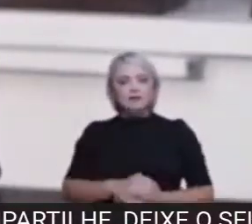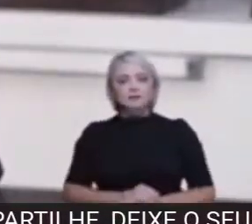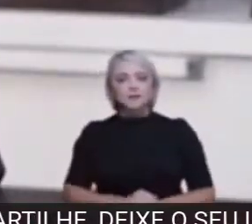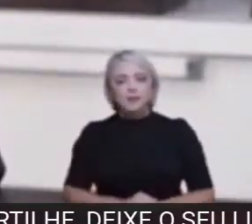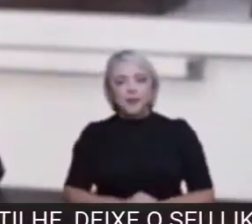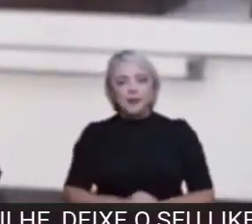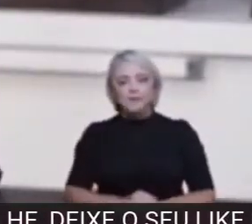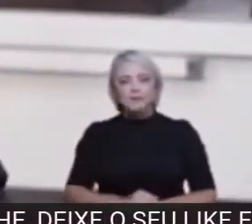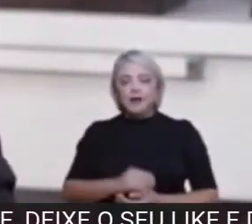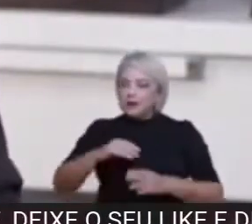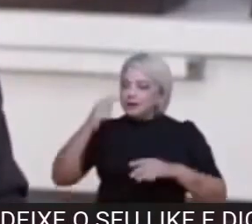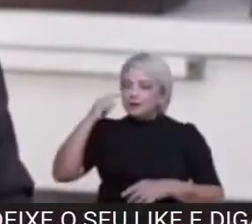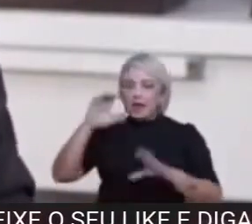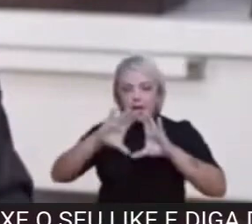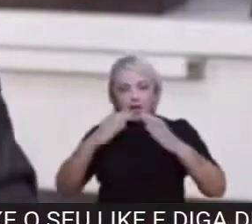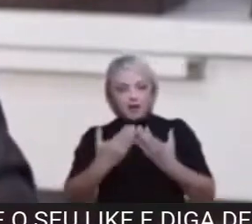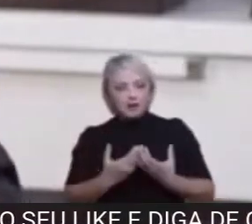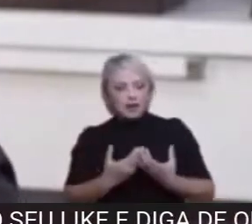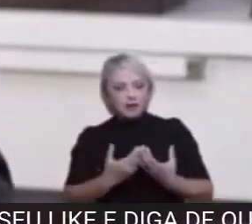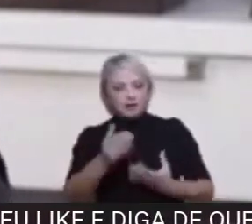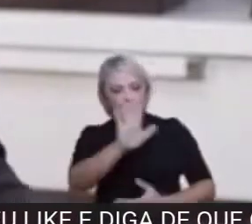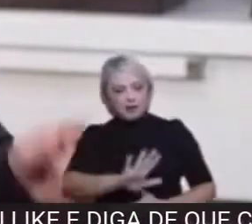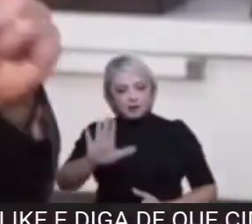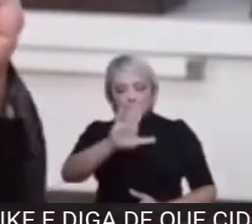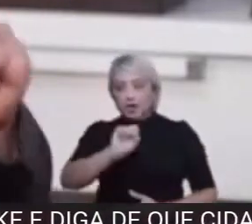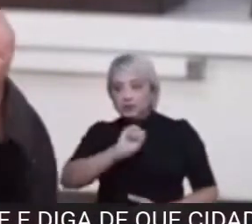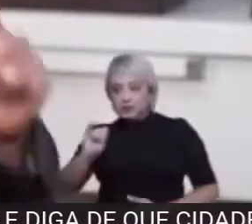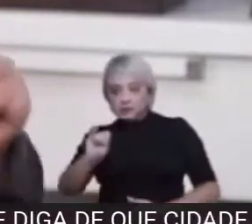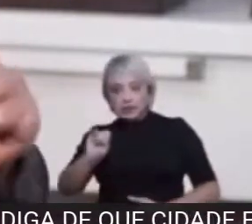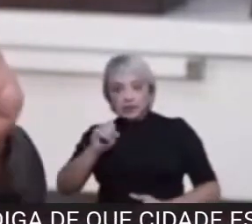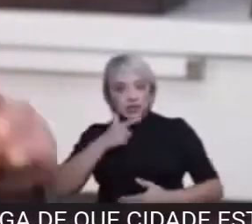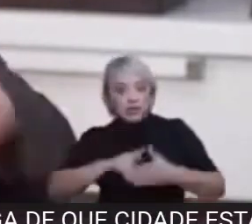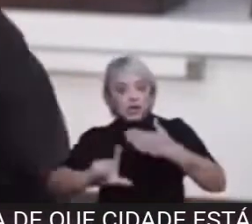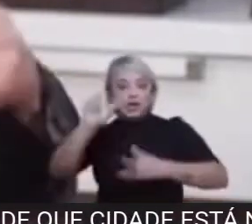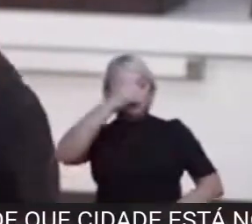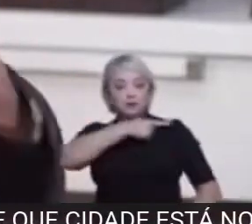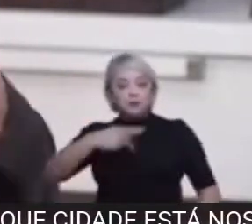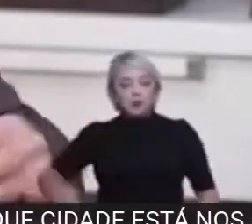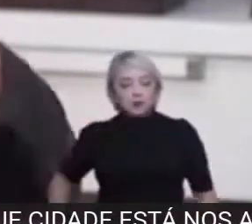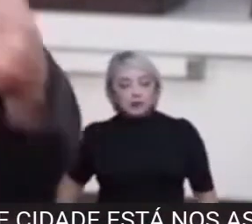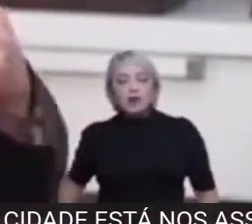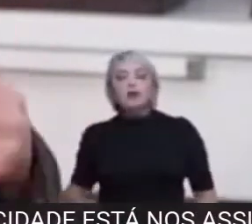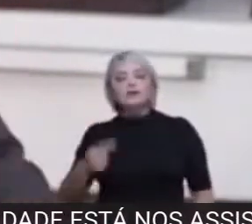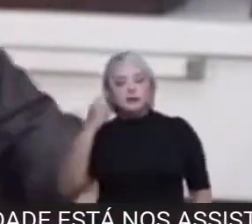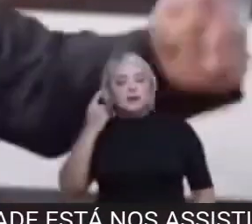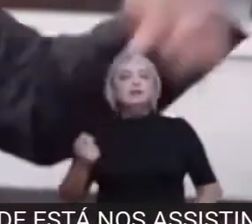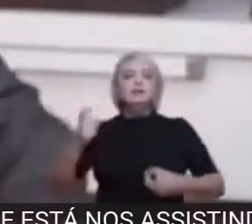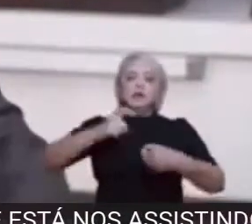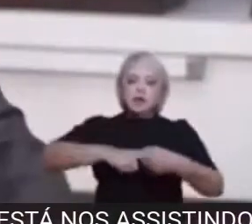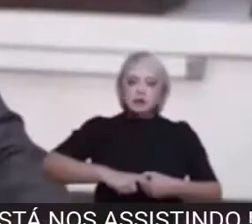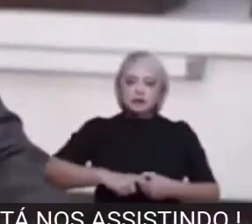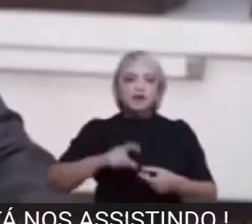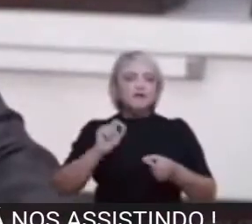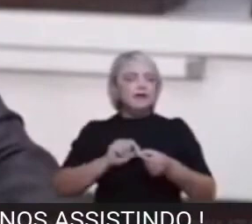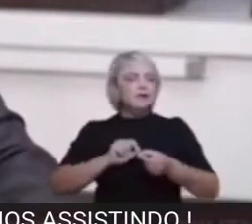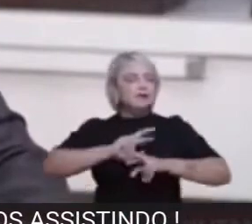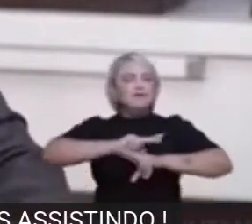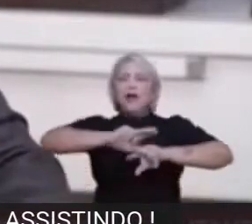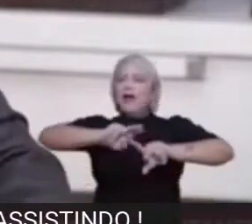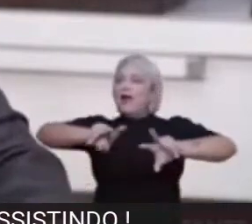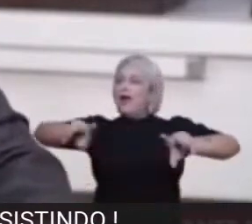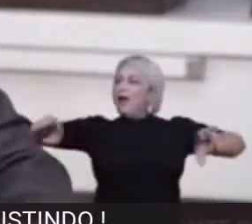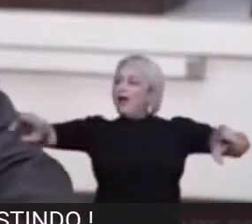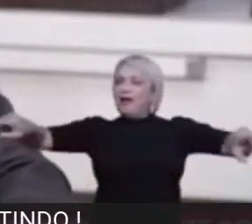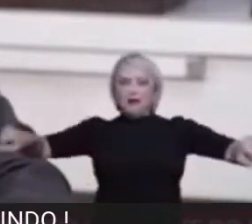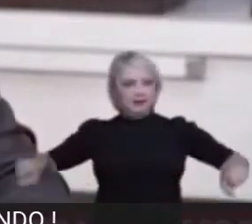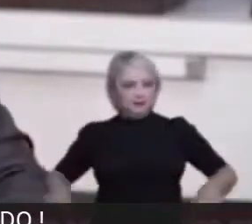nacionais, caso o senhor se torne, seja penso, candidato, se torne, penso, o senhor pensa em retomar as conferências? Candidato, eu penso em fazer muitas delas durante a campanha.